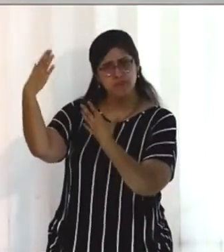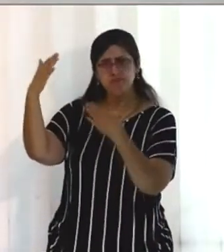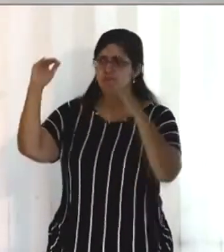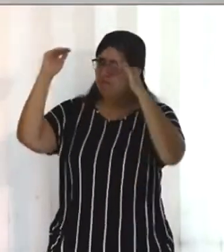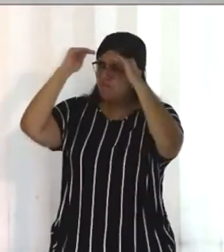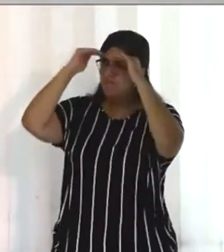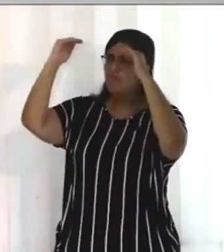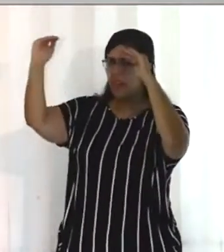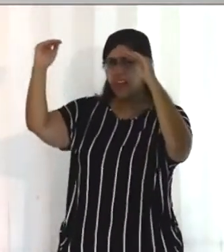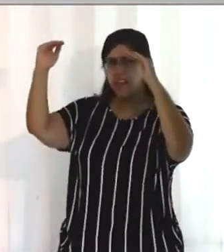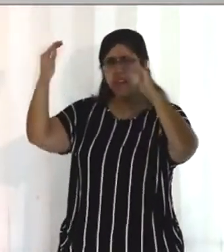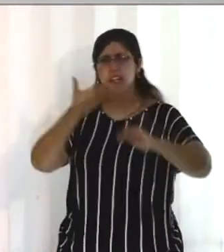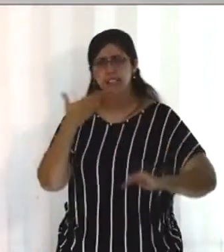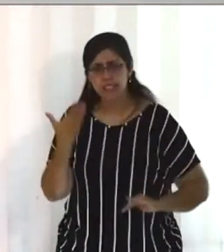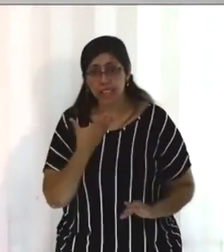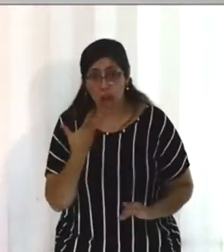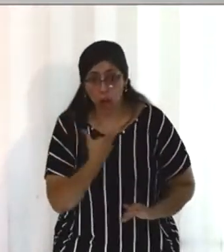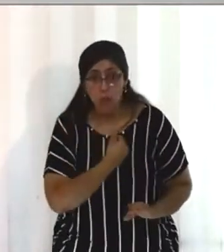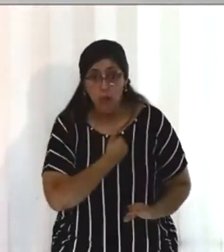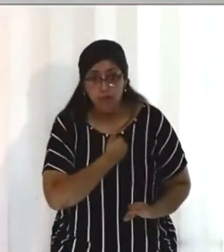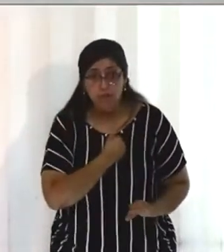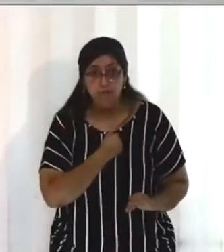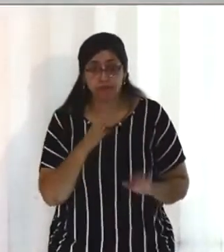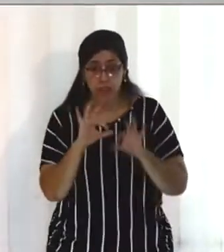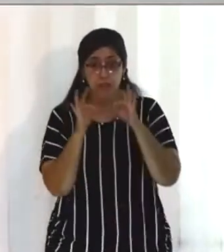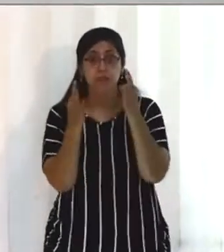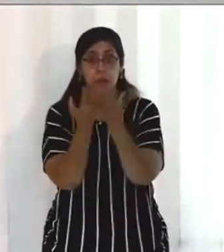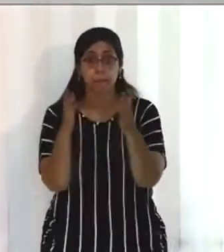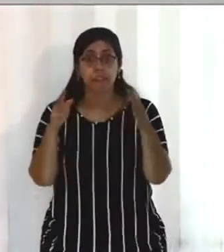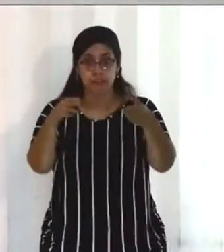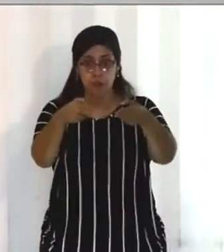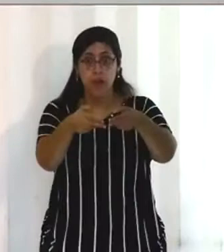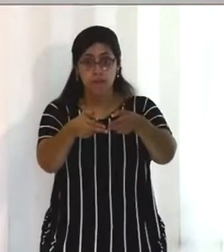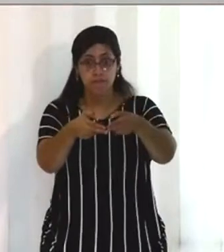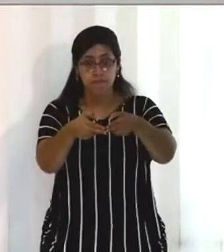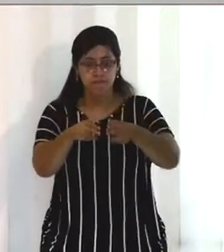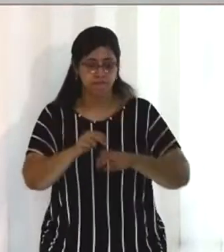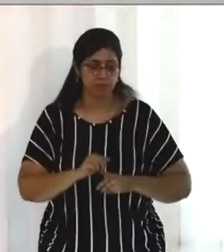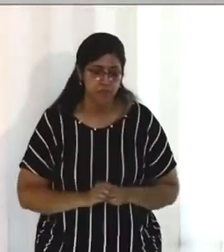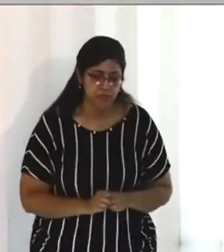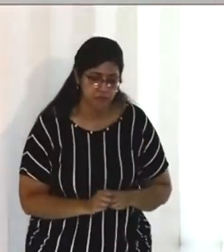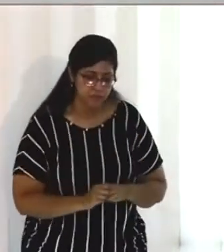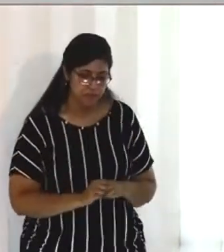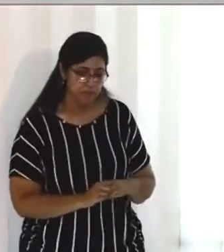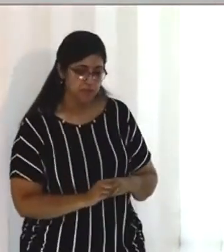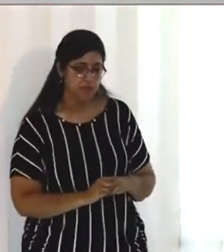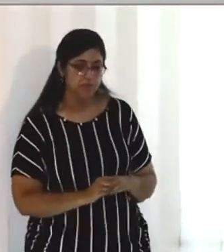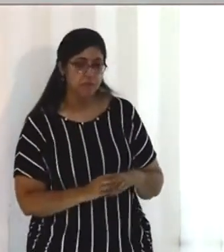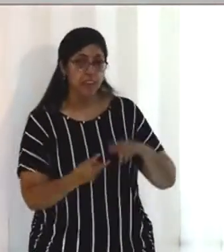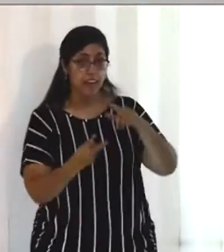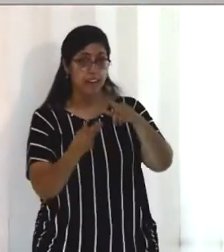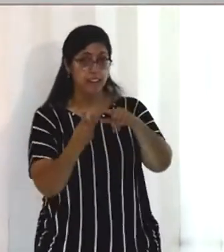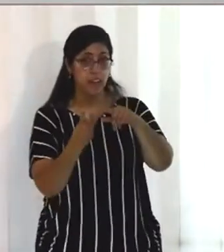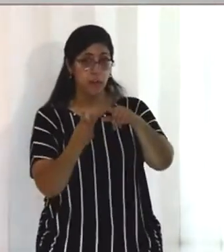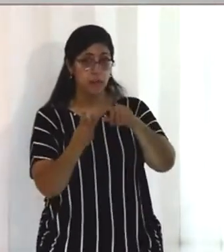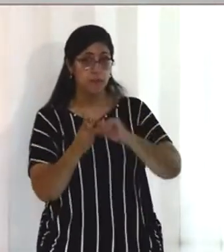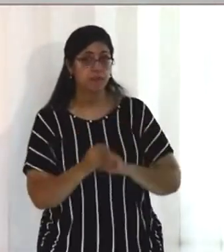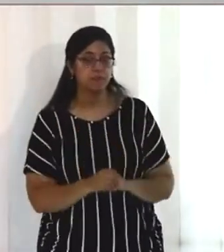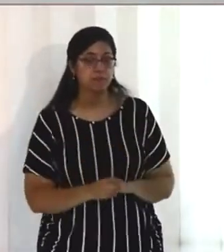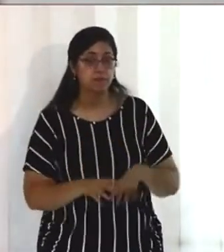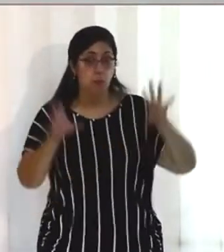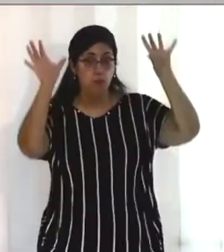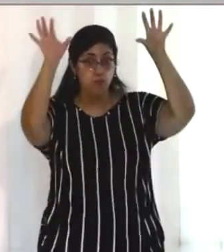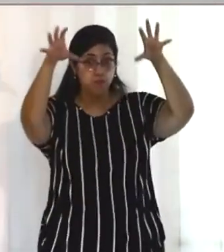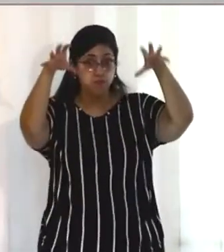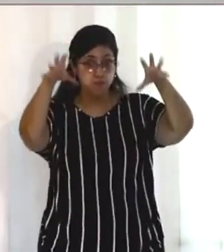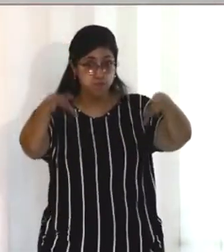obediência que salvou Noé do dilúvio. Então esse é o terceira cena, o terceiro pano de fundo, o dilúvio. Do que